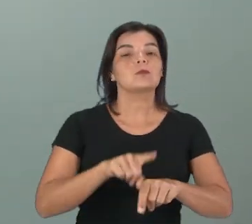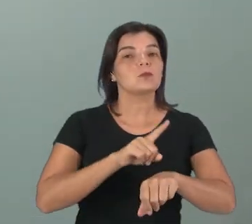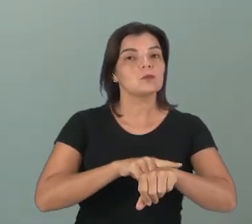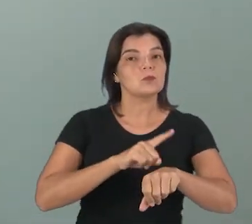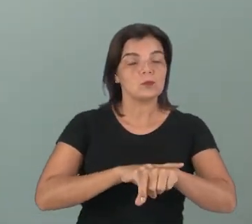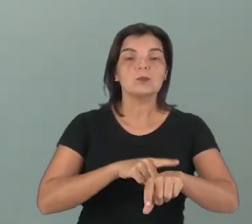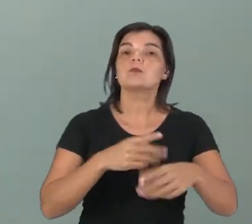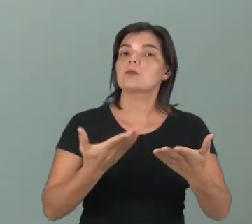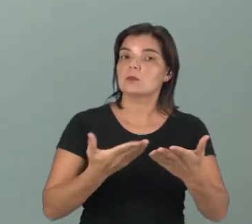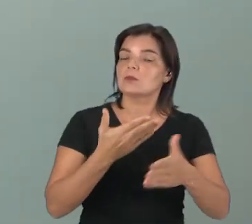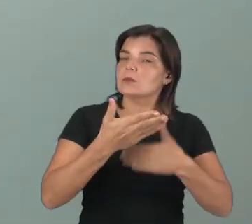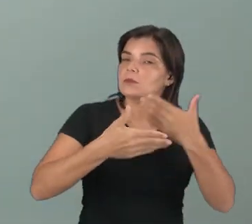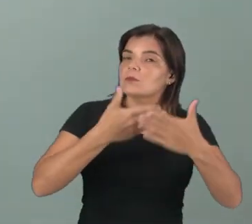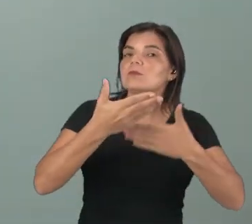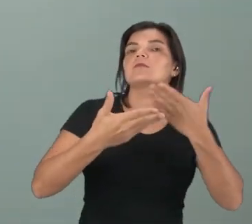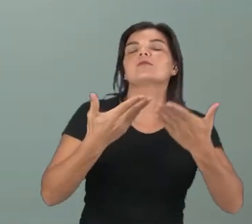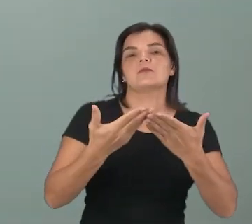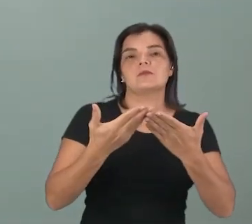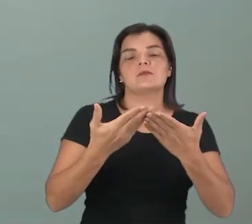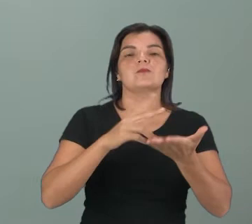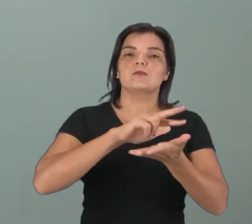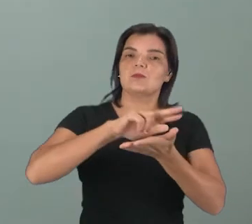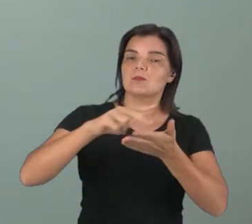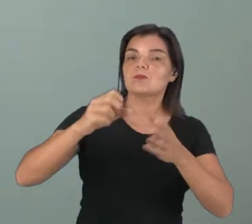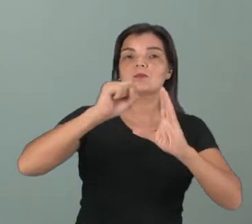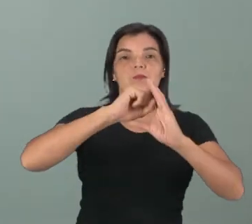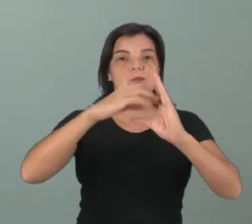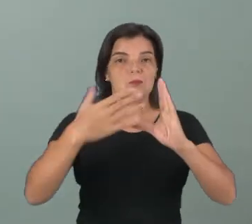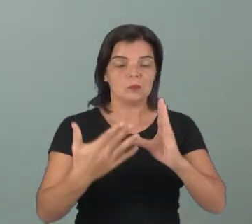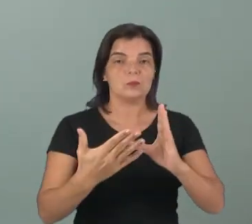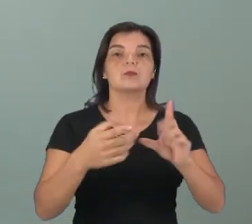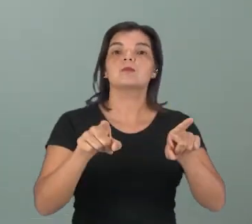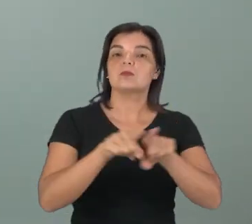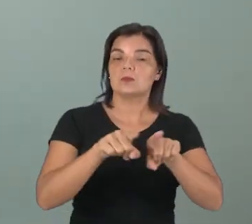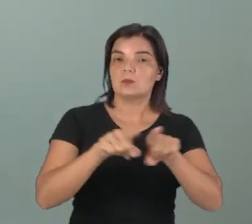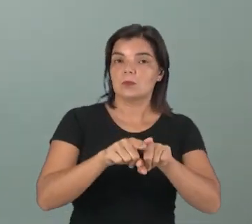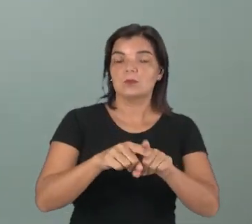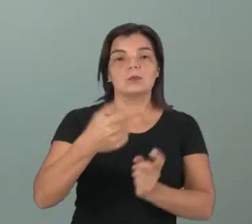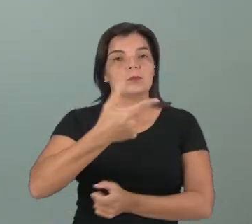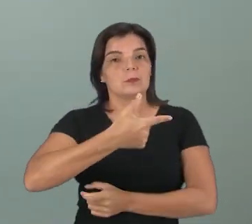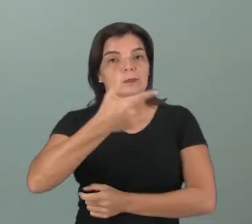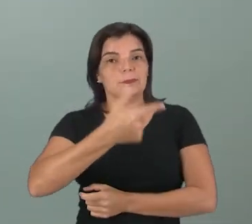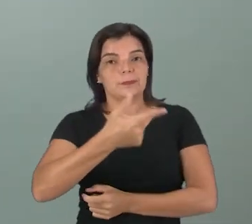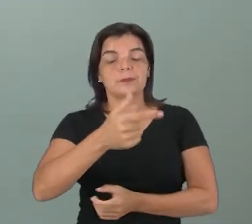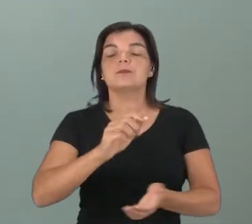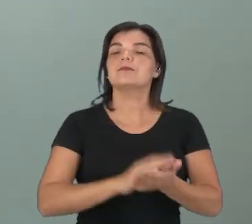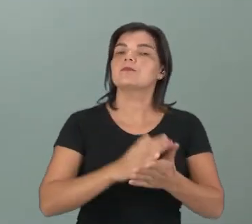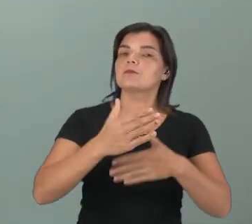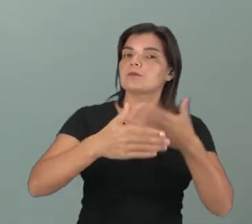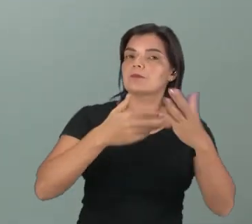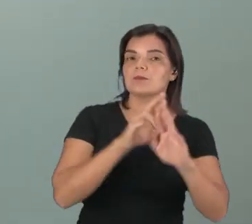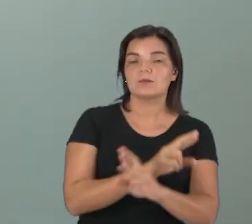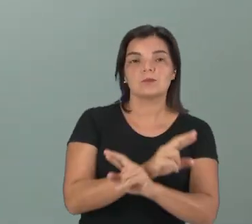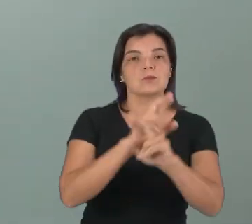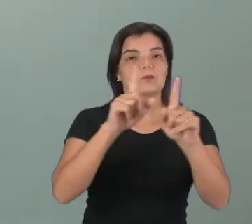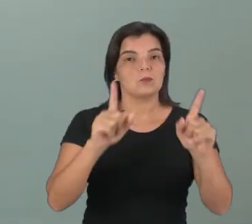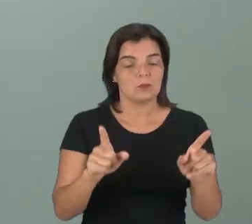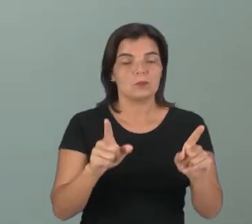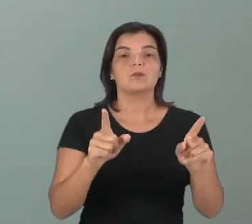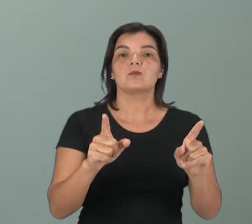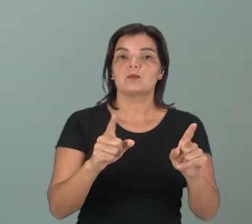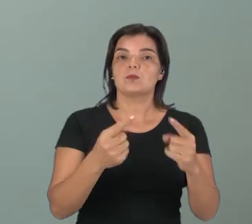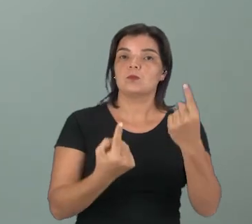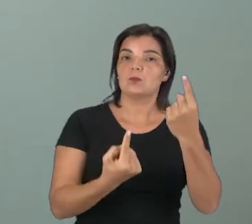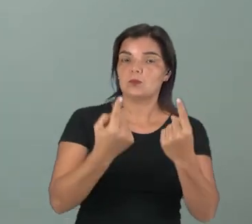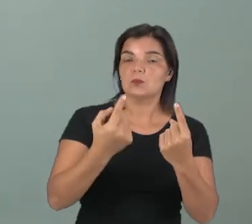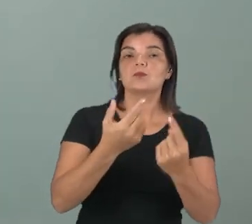da puberdade, né, vai aí levar a séries de características sexuais secundárias, né, que vão aí diferenciar